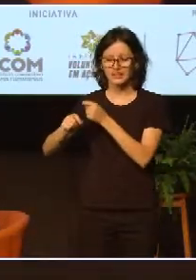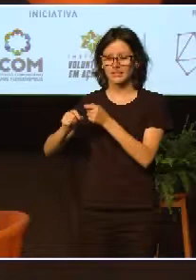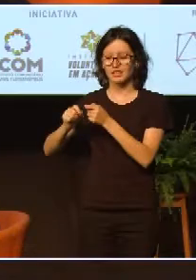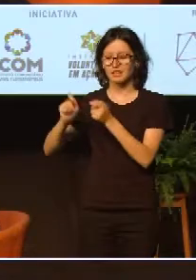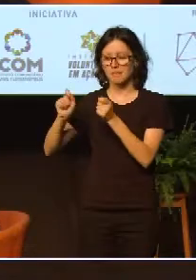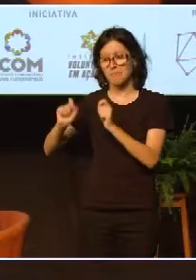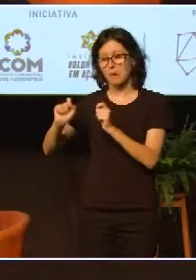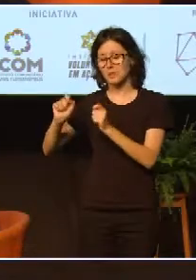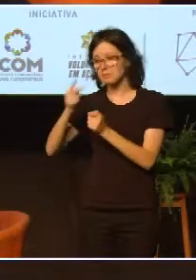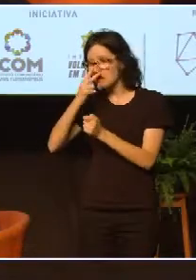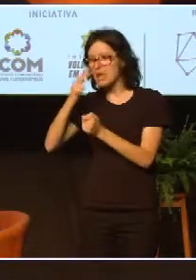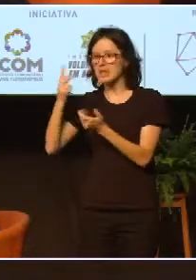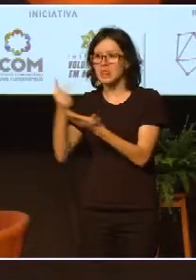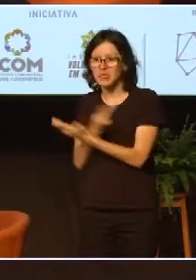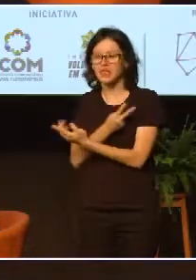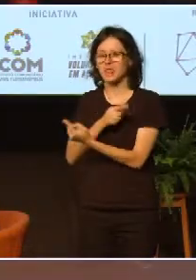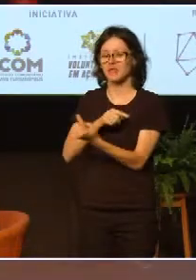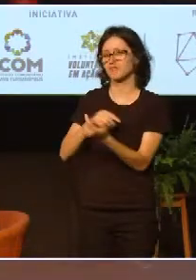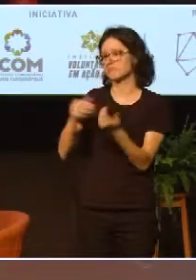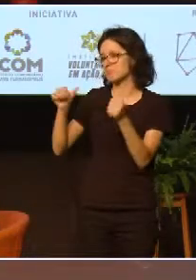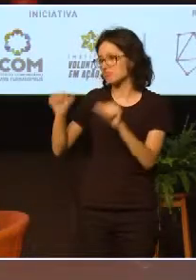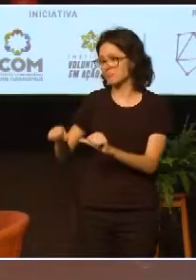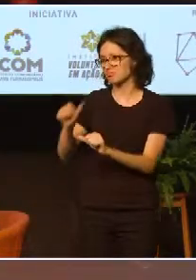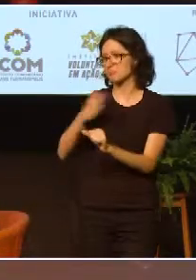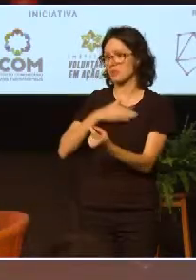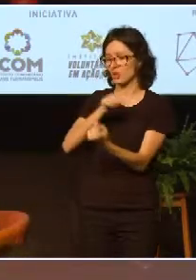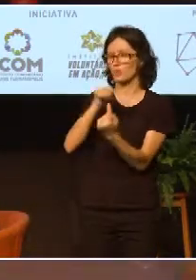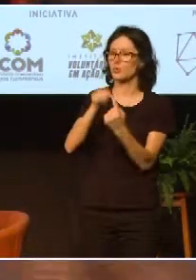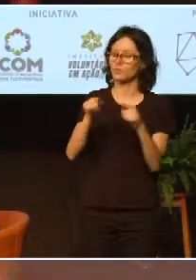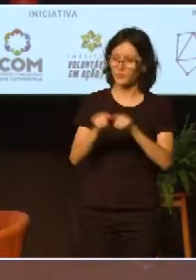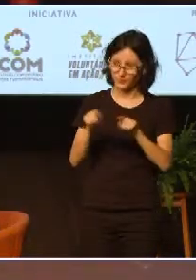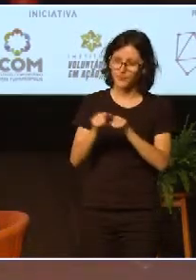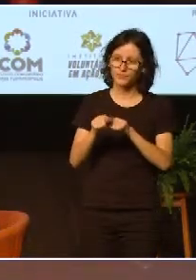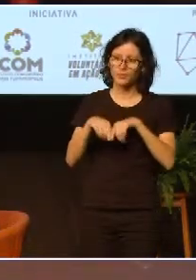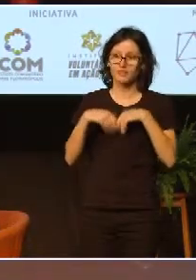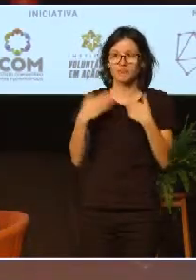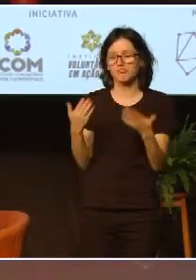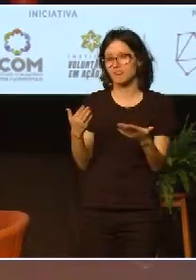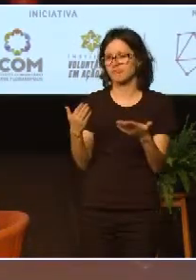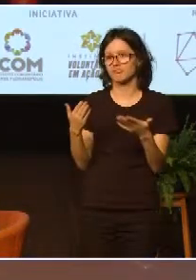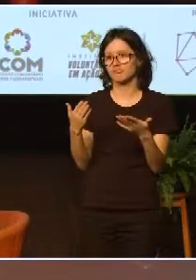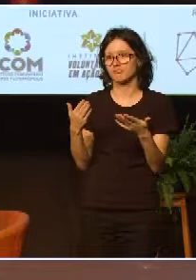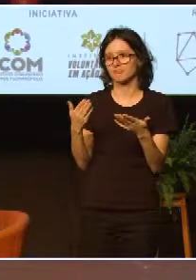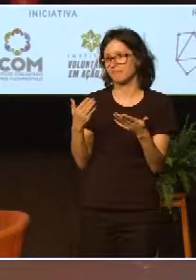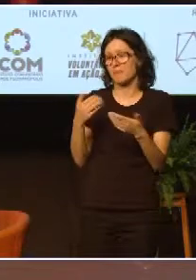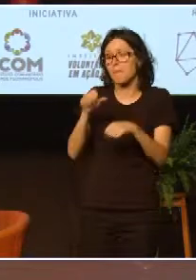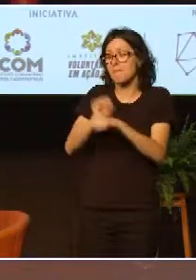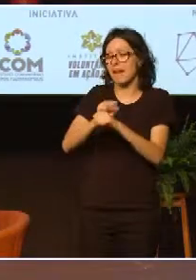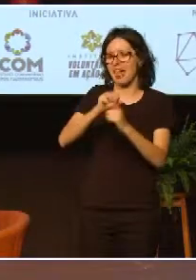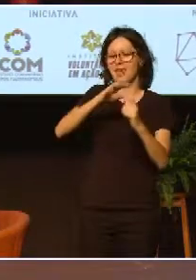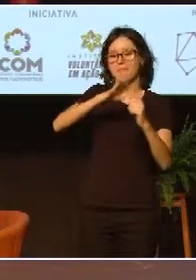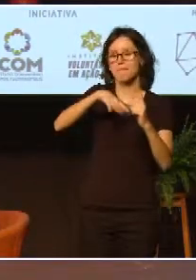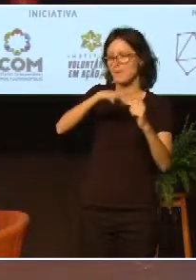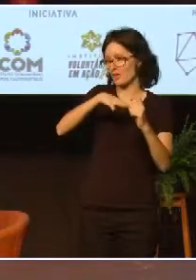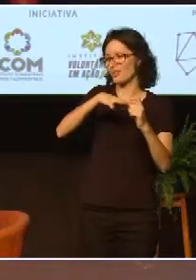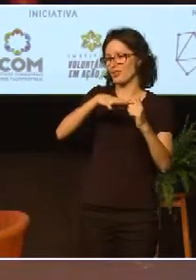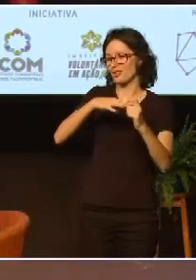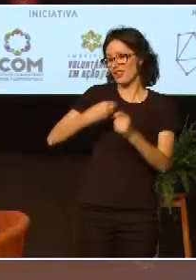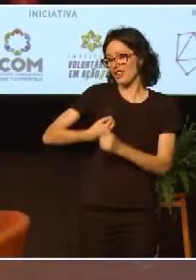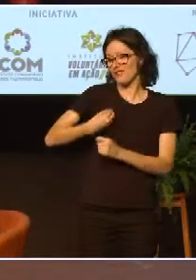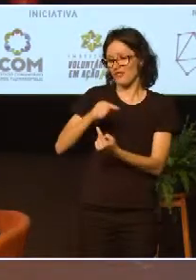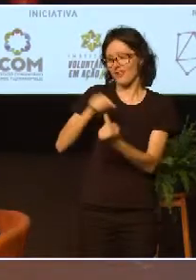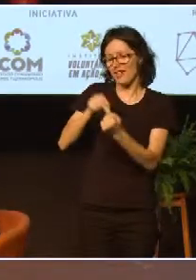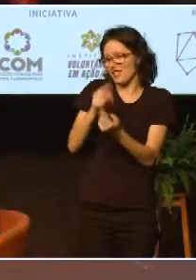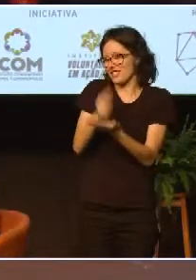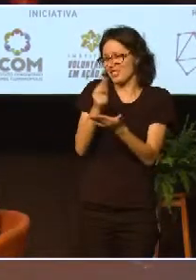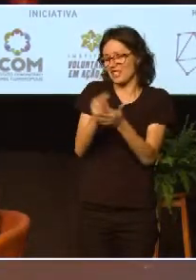meu propósito. Sem dúvida, sem dúvida. Entendeu? Então, enfim, vamos parar com o mito, né, também de que viver com o